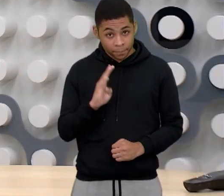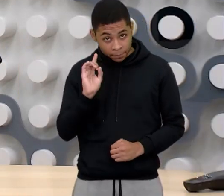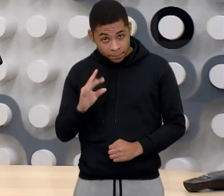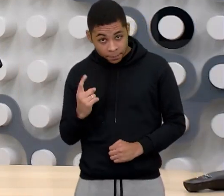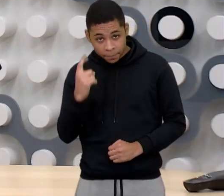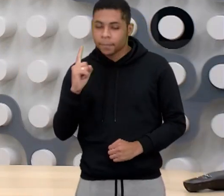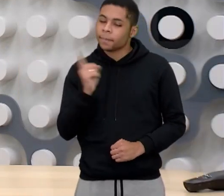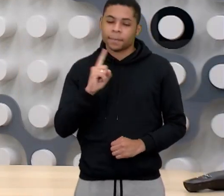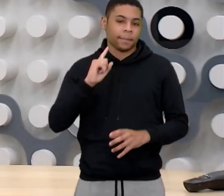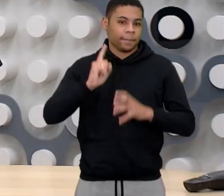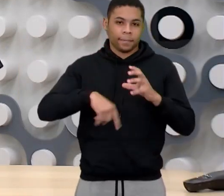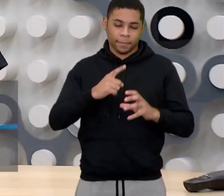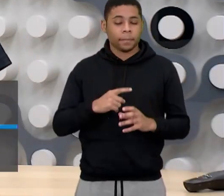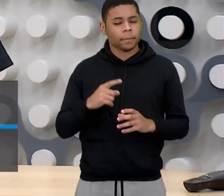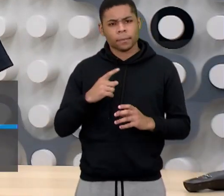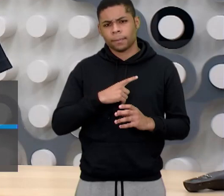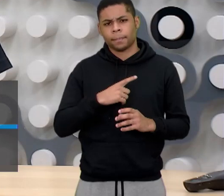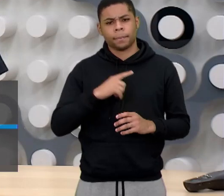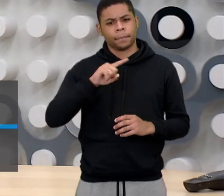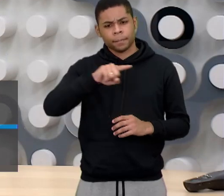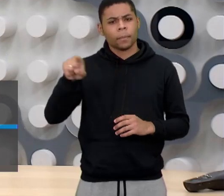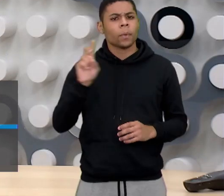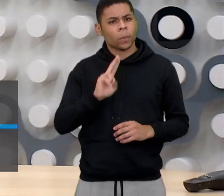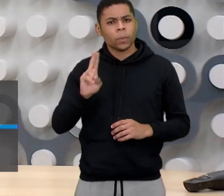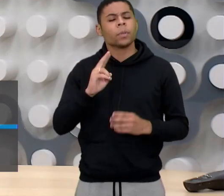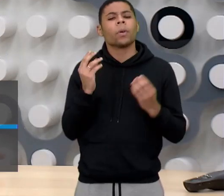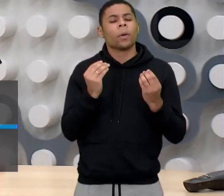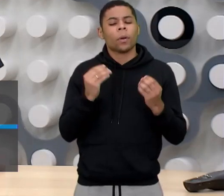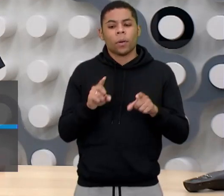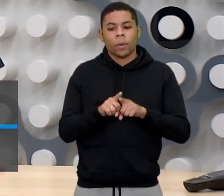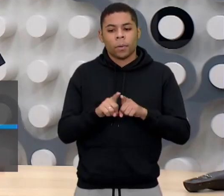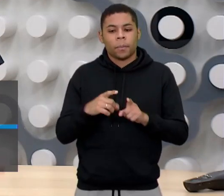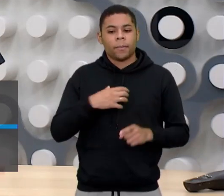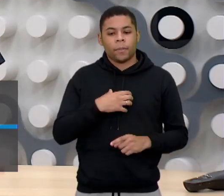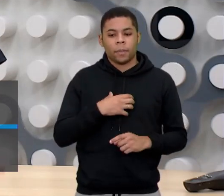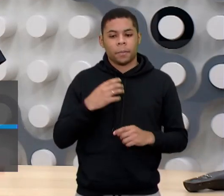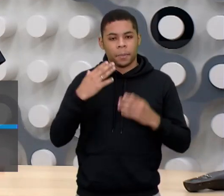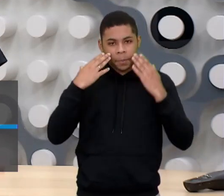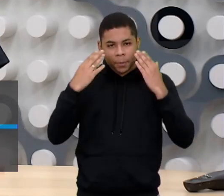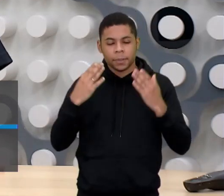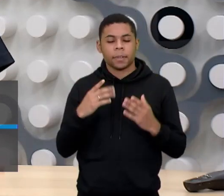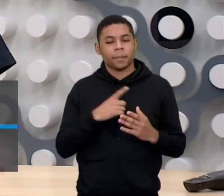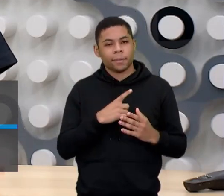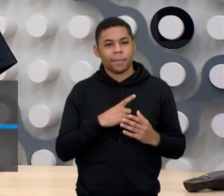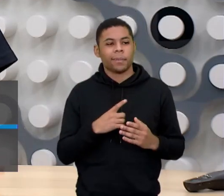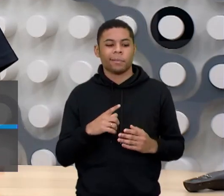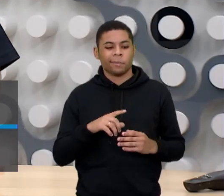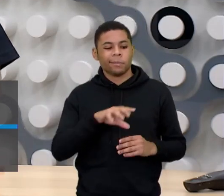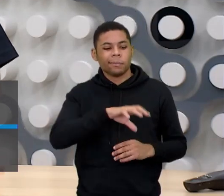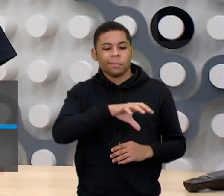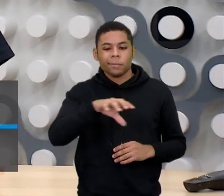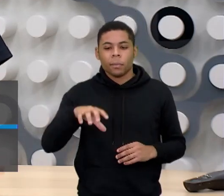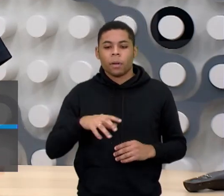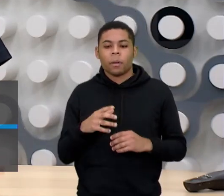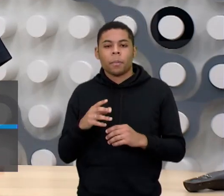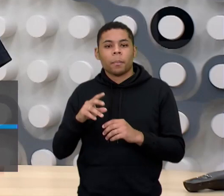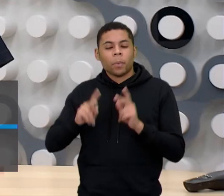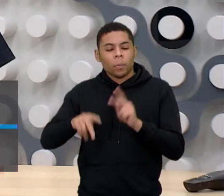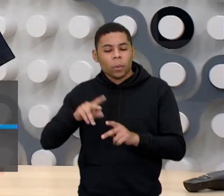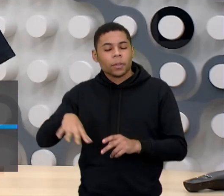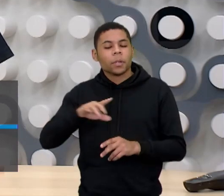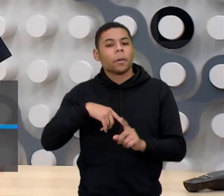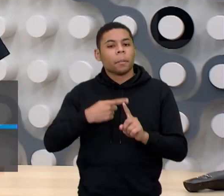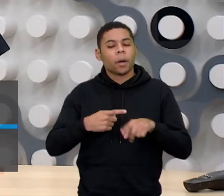né? Os países aí utilizam a pirâmide etária como forma aí de demonstrar aí, né, a faixa etária da população, né, o gênero